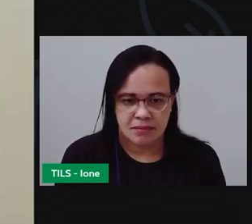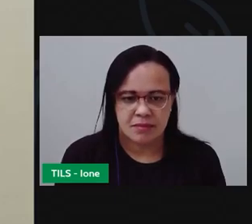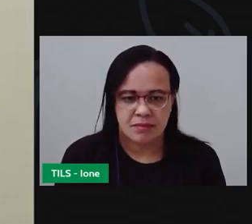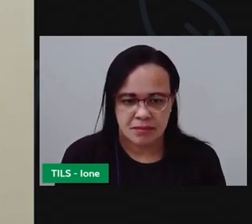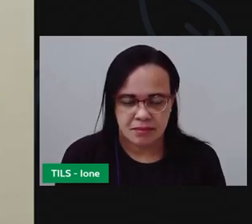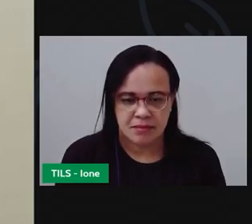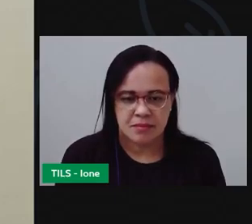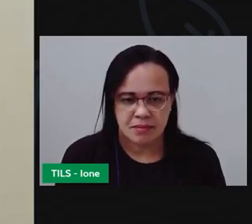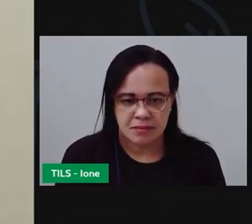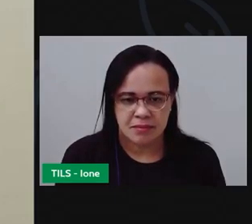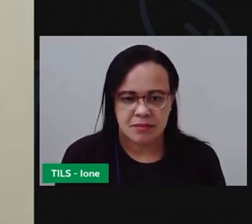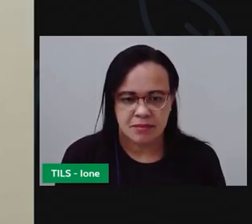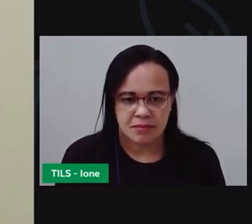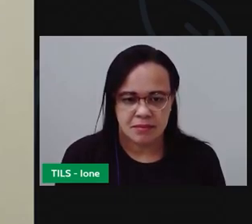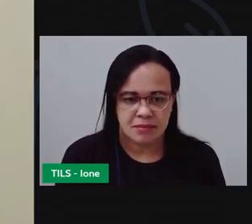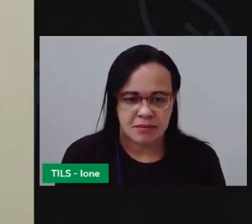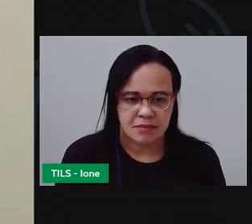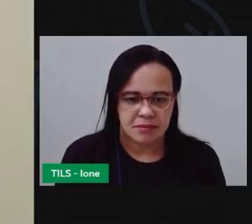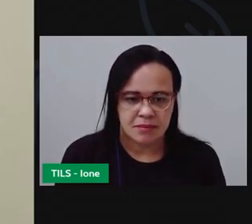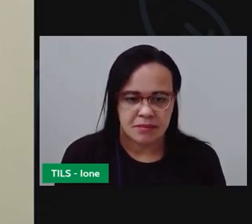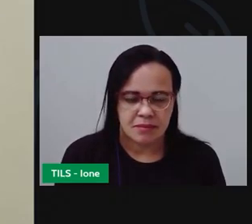Vamos agora